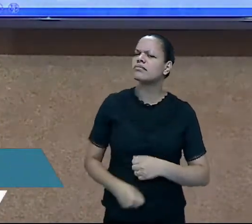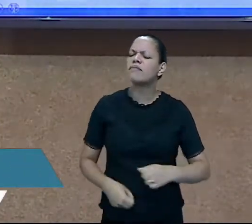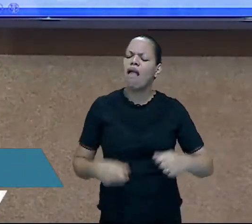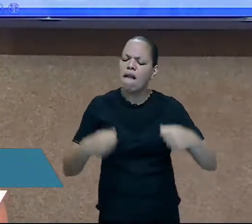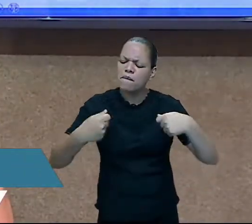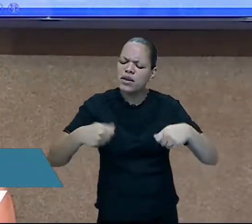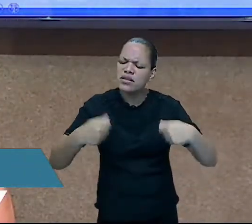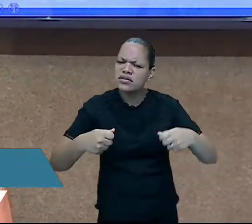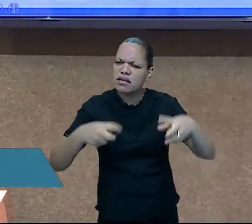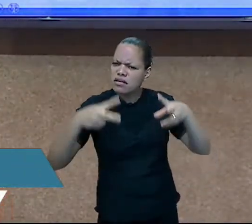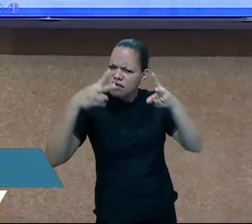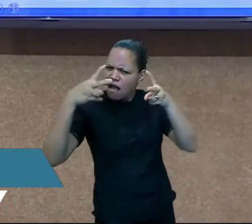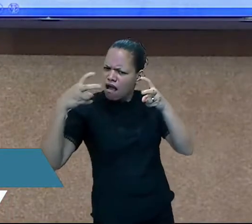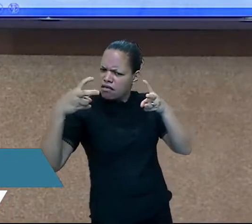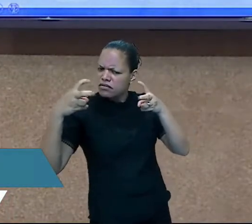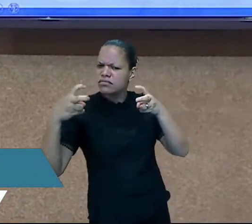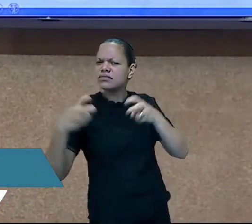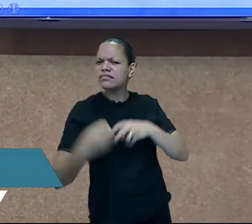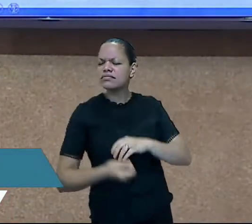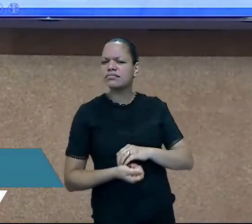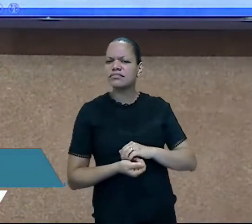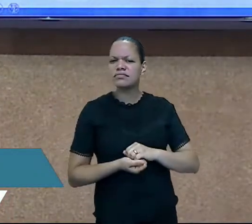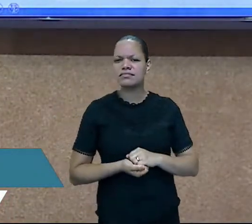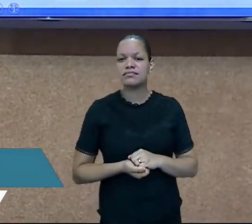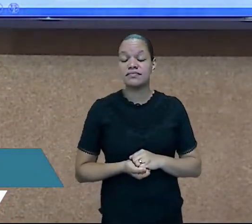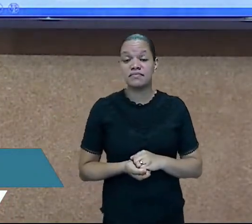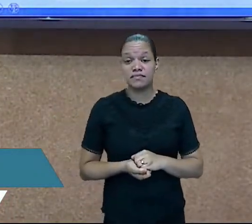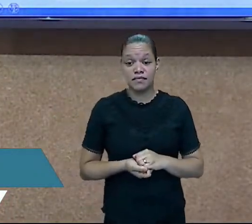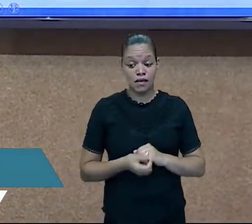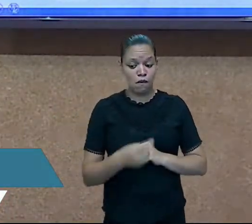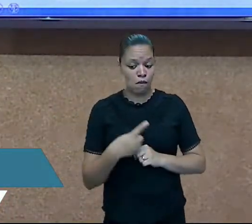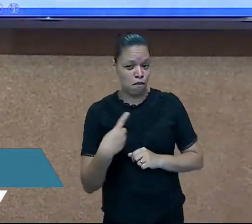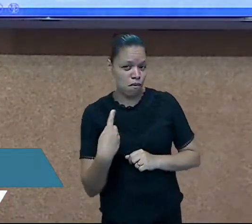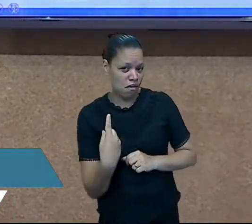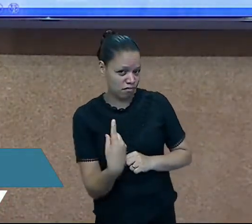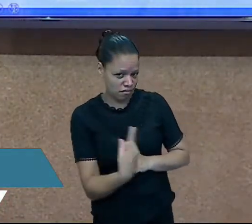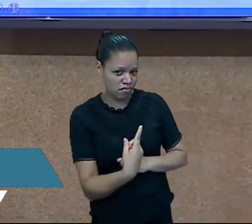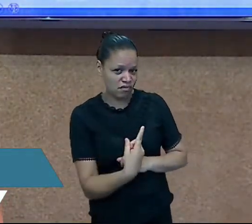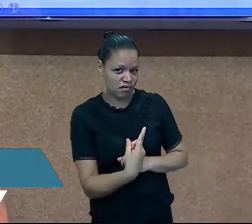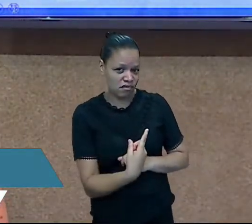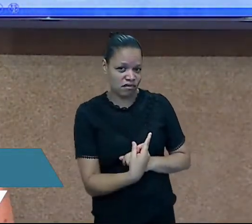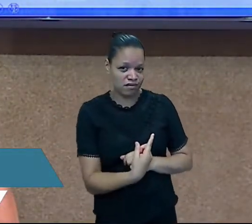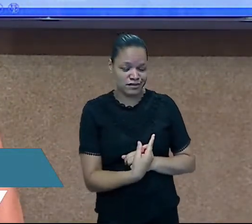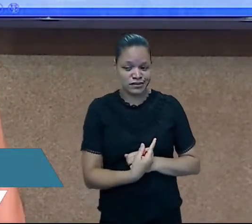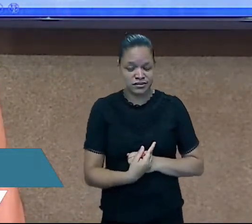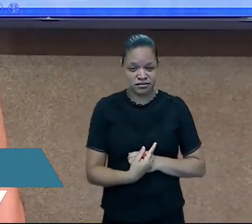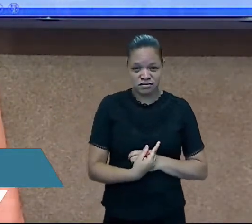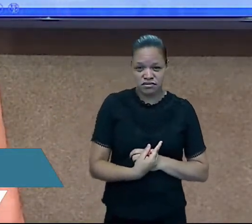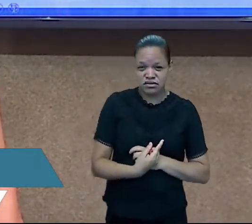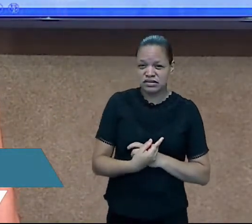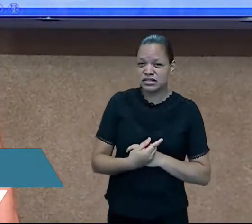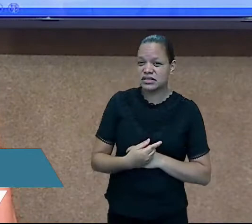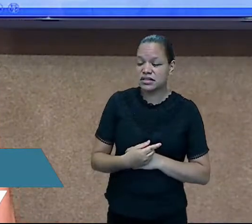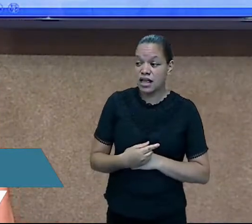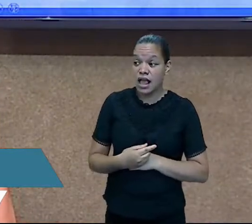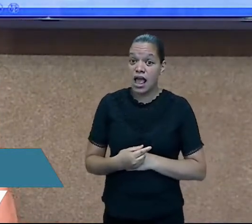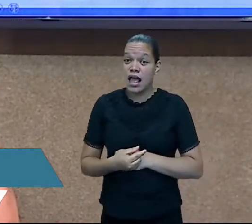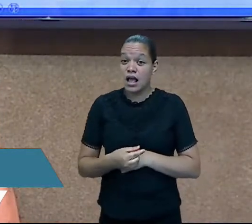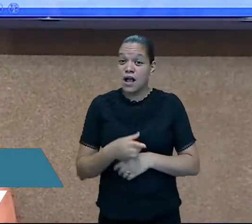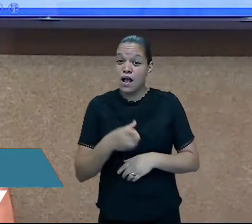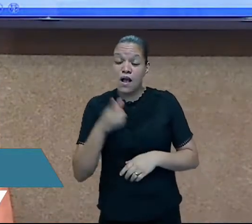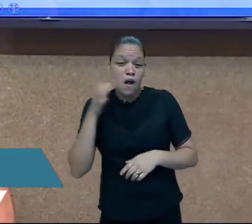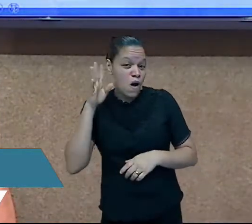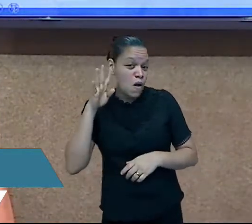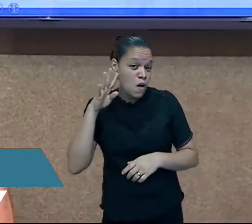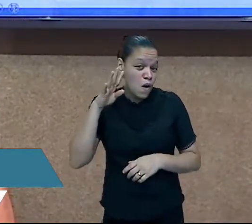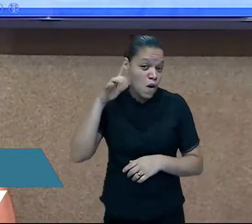prestar bastante atenção. Quando nós recebemos um elogio, se esse elogio é sincero